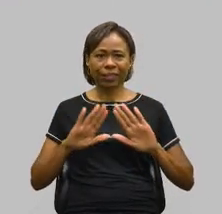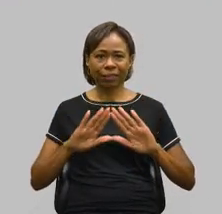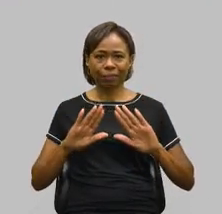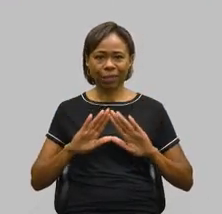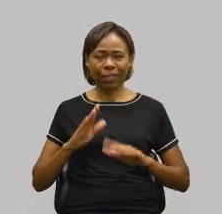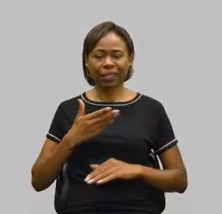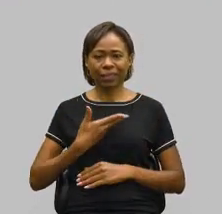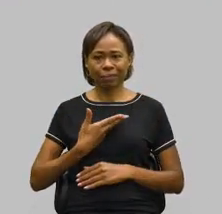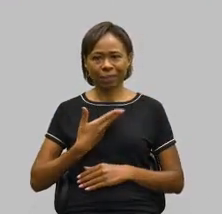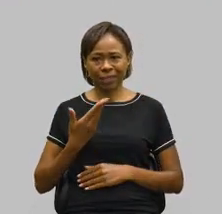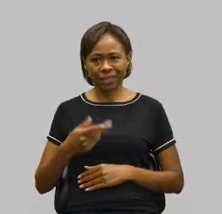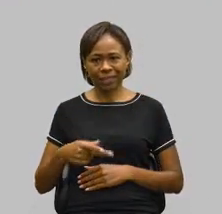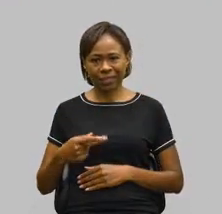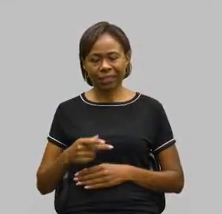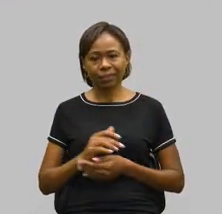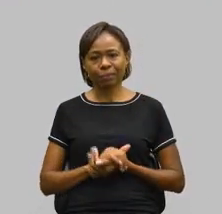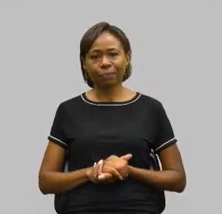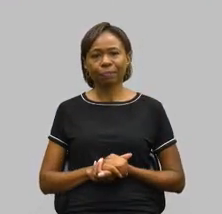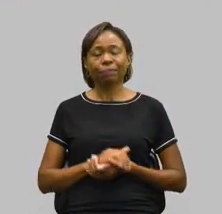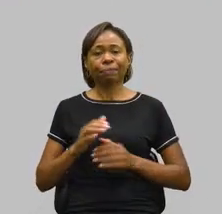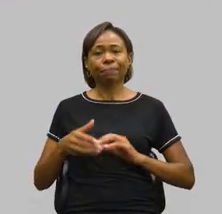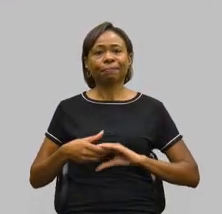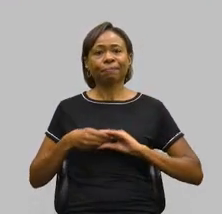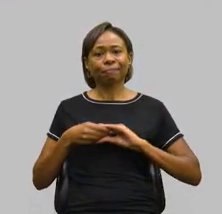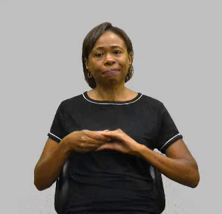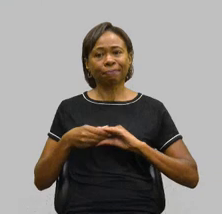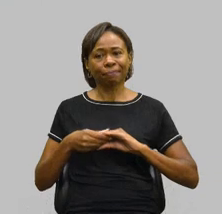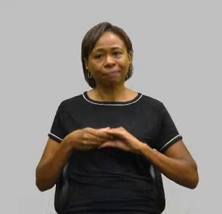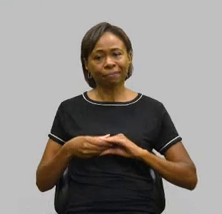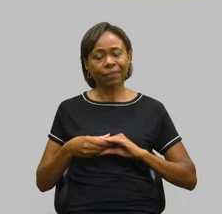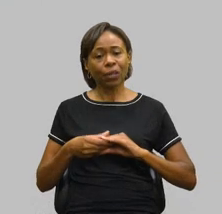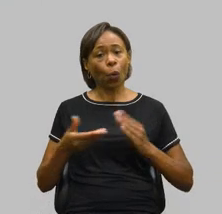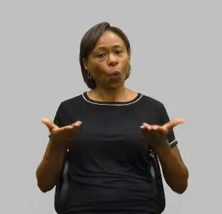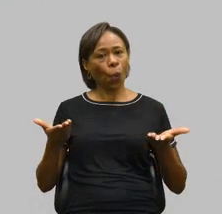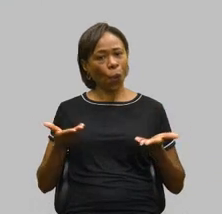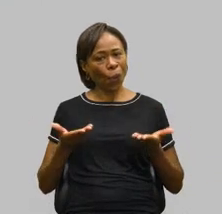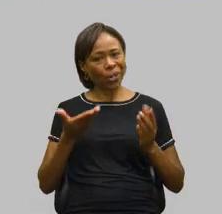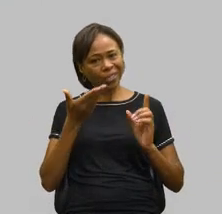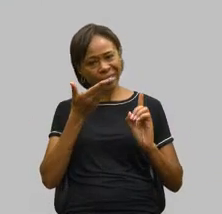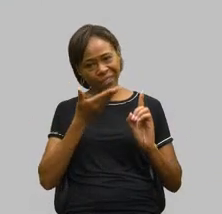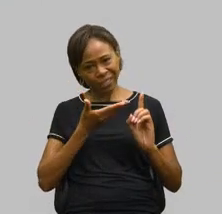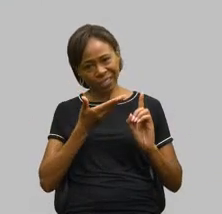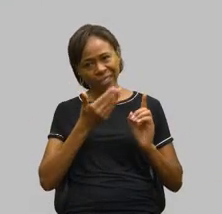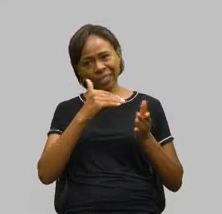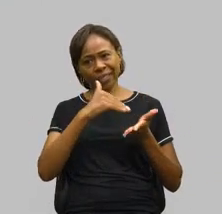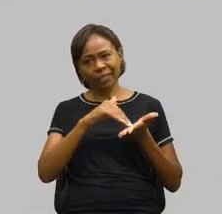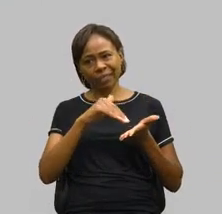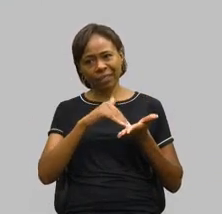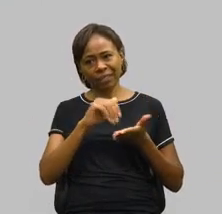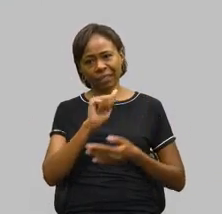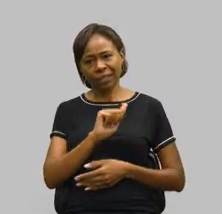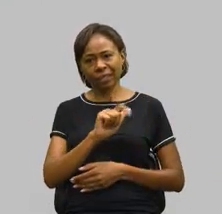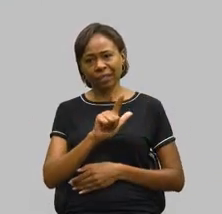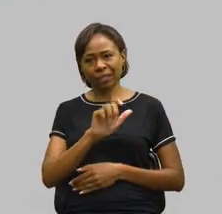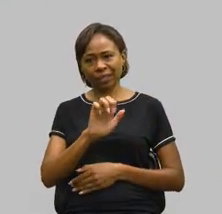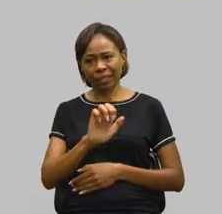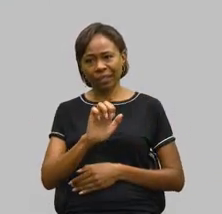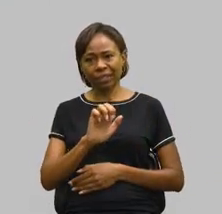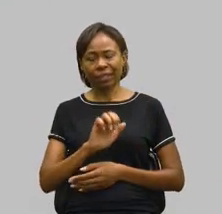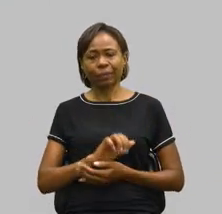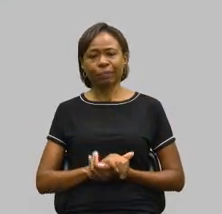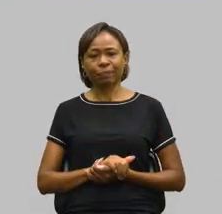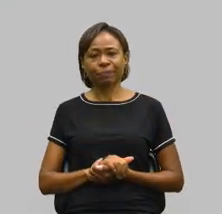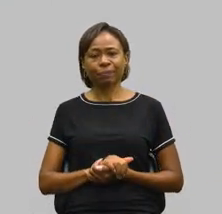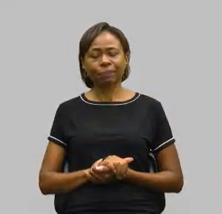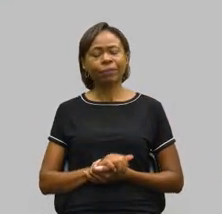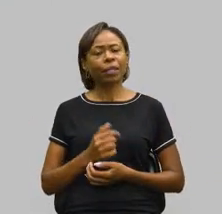Assembleia cumprimento a nossa hoje secretária Alê Portela e